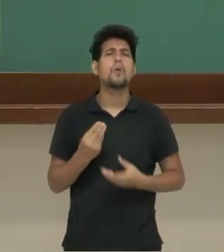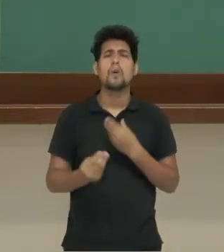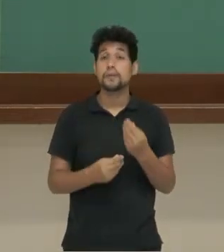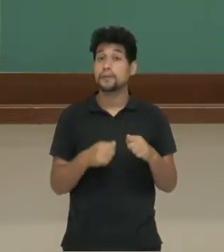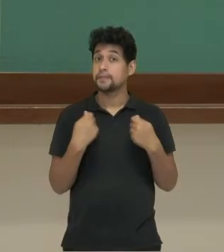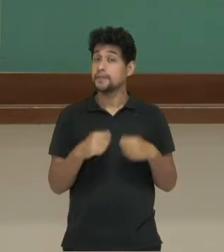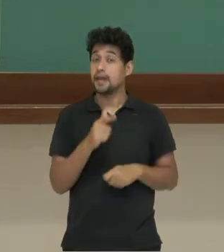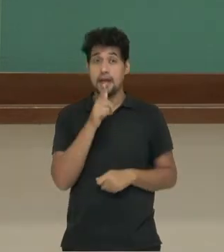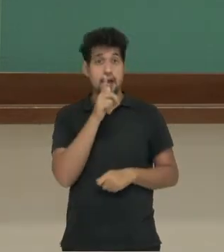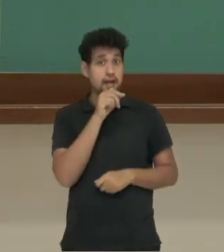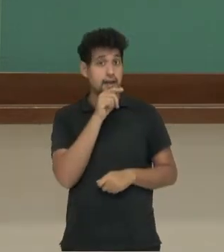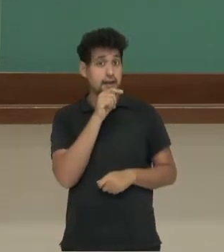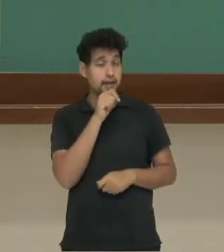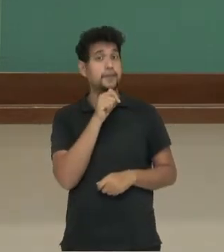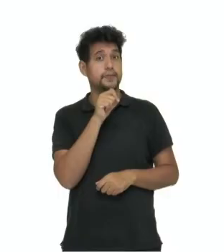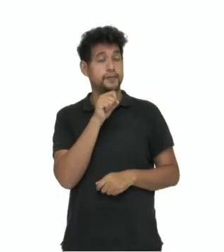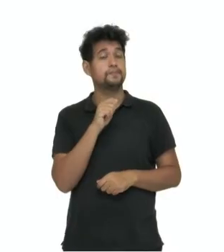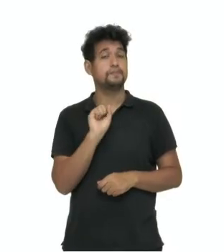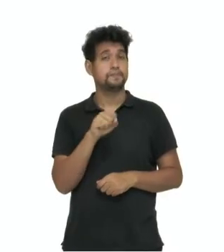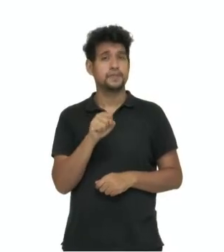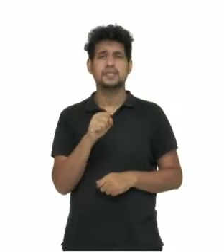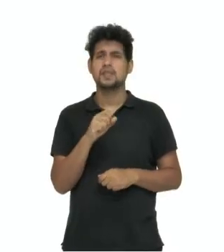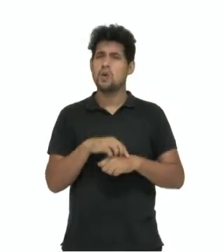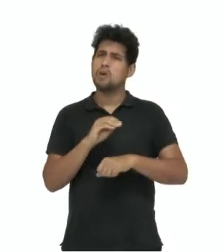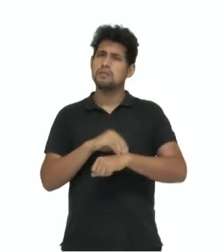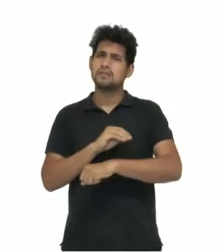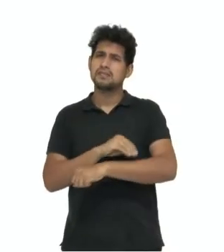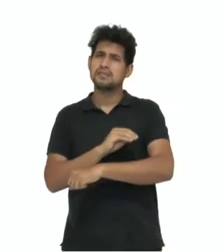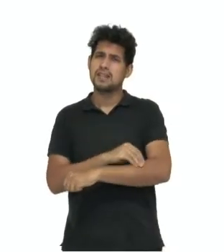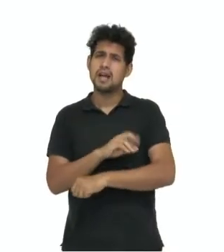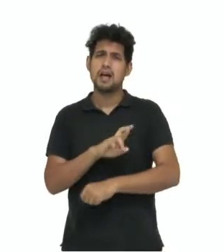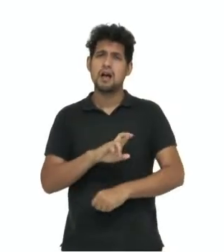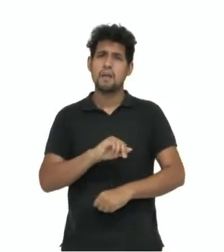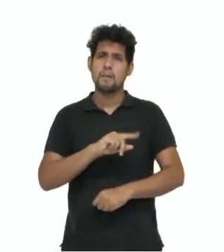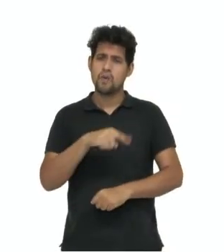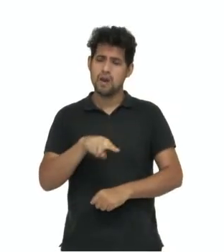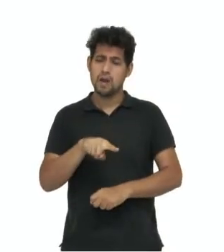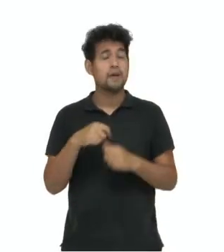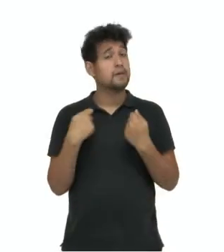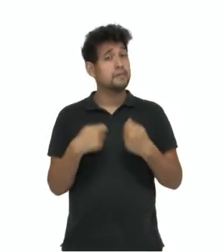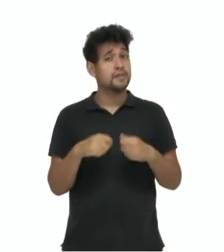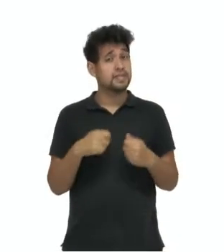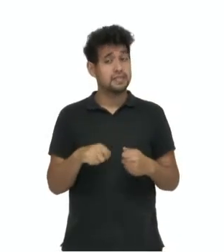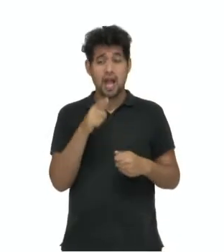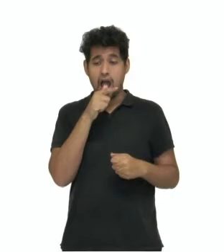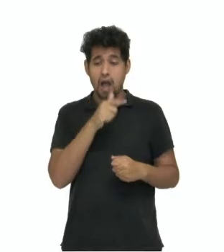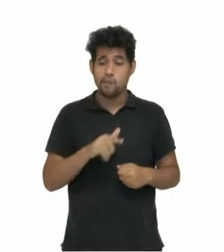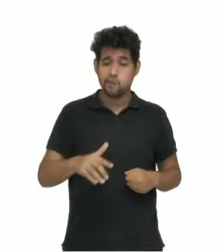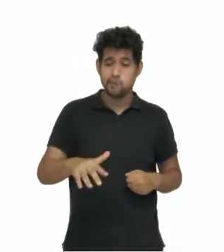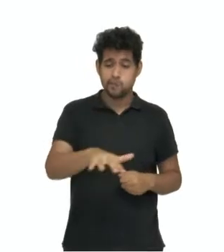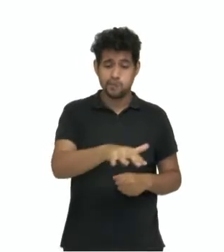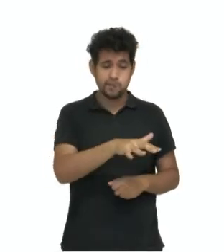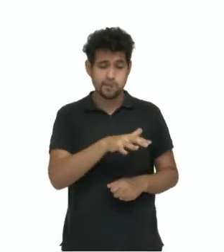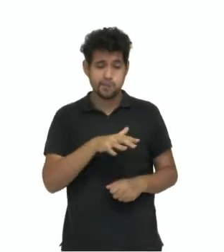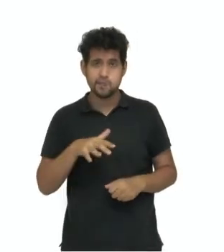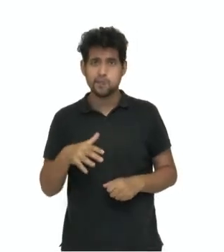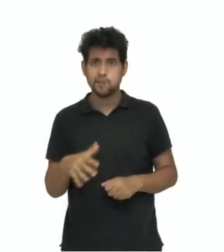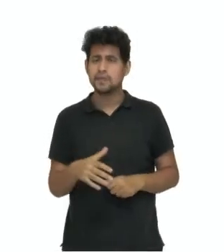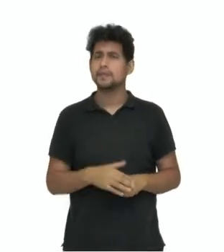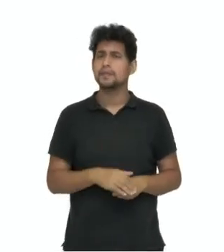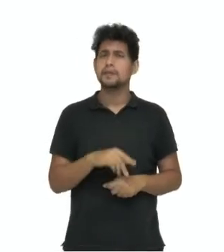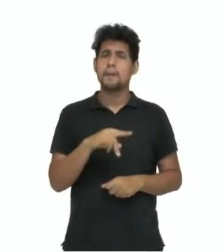totalmente da água para se reproduzir. Então, sapos e rãs, eles vão, né, em lagoas, em lagos. As pererecas, elas